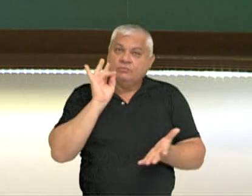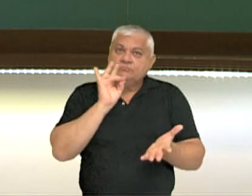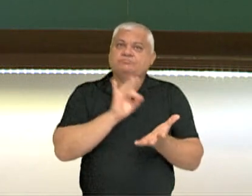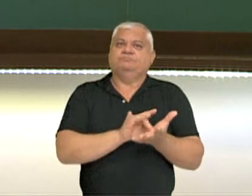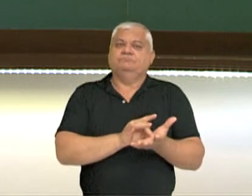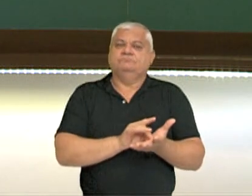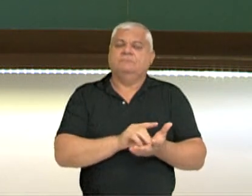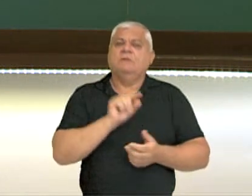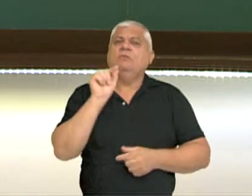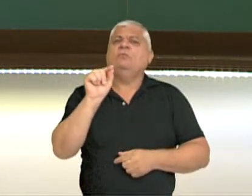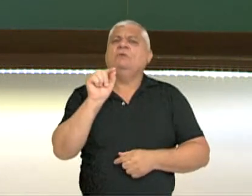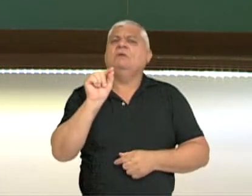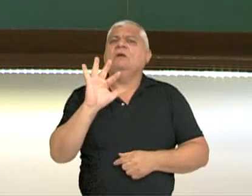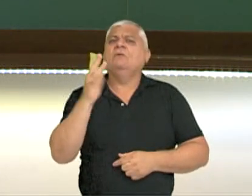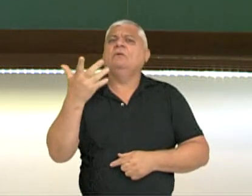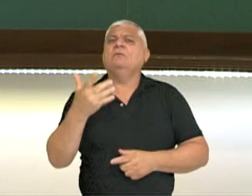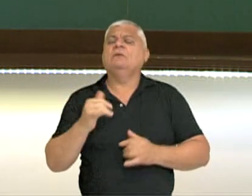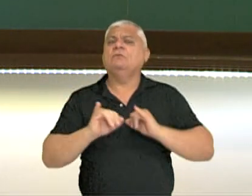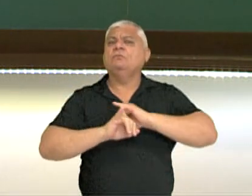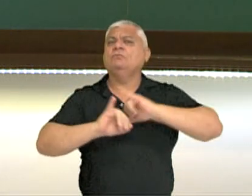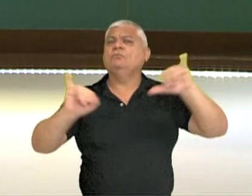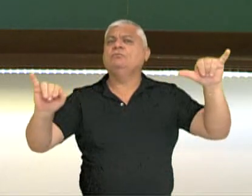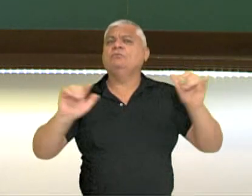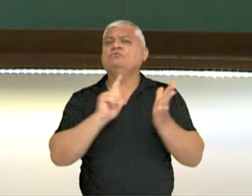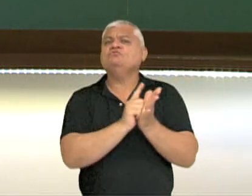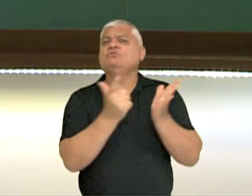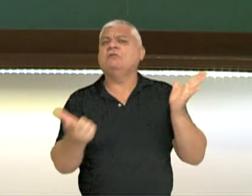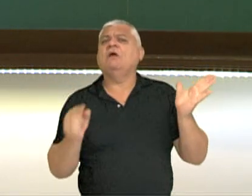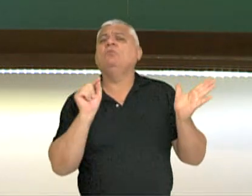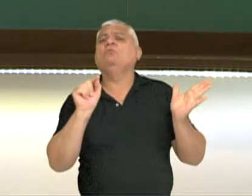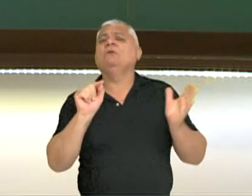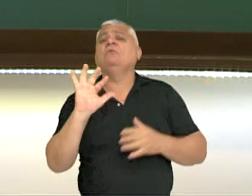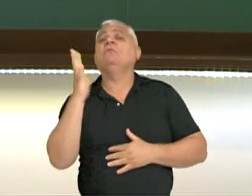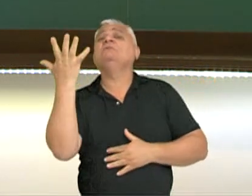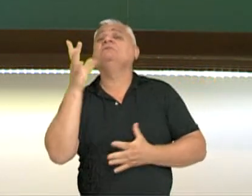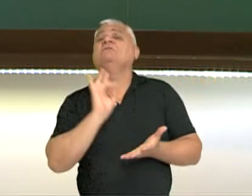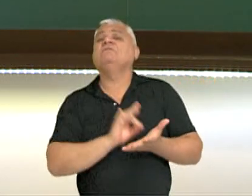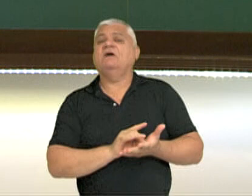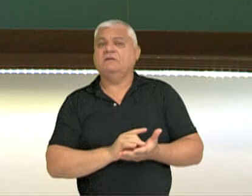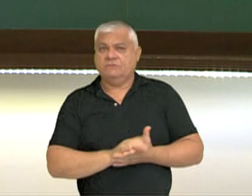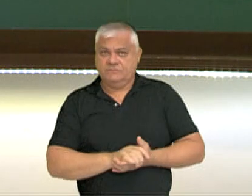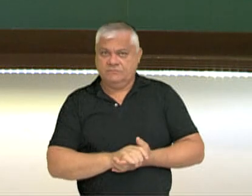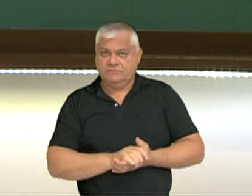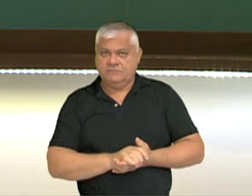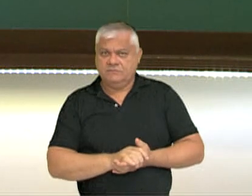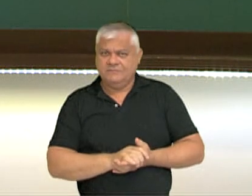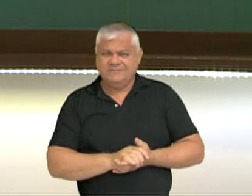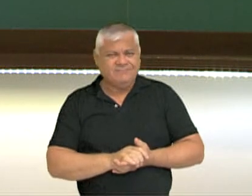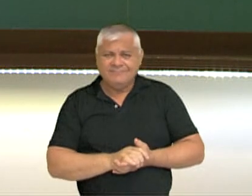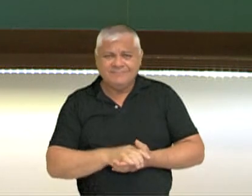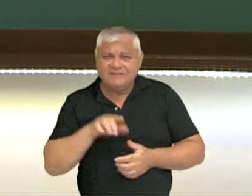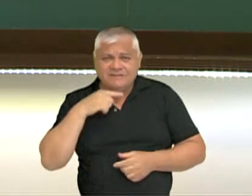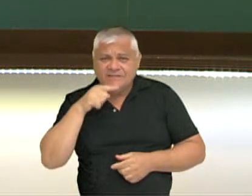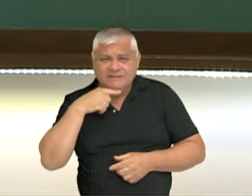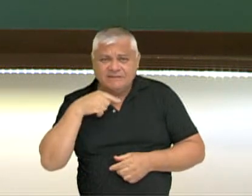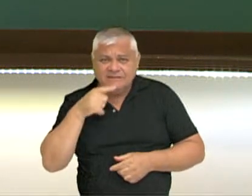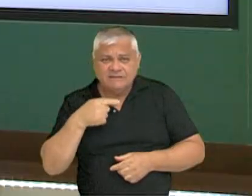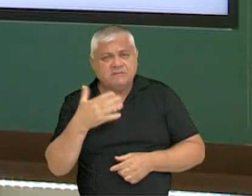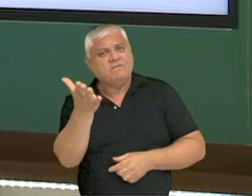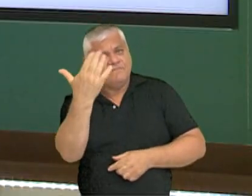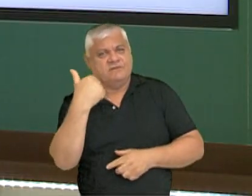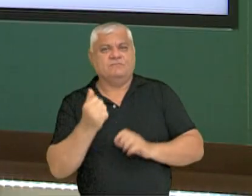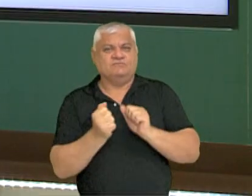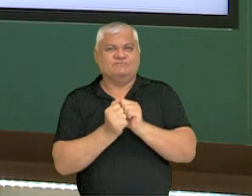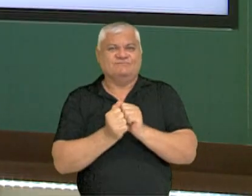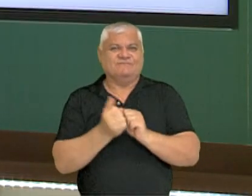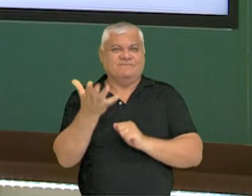fato que deu origem, então, a essa notícia? Conseguiu? Não? Então vamos fazer juntos